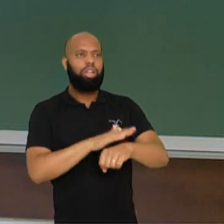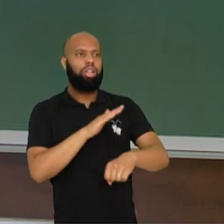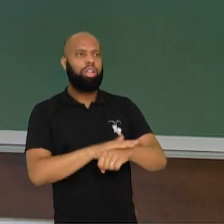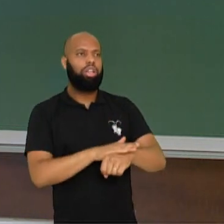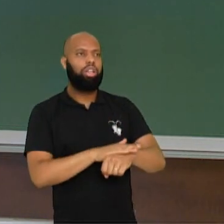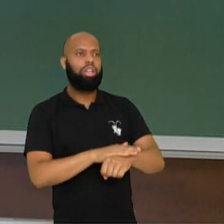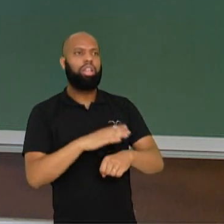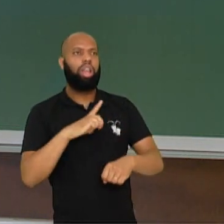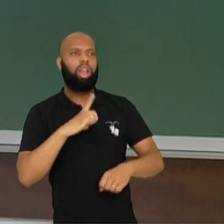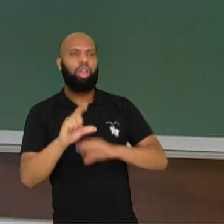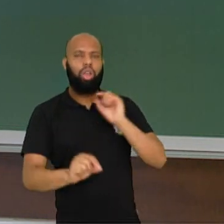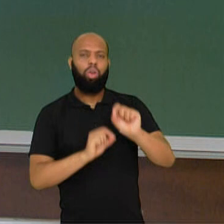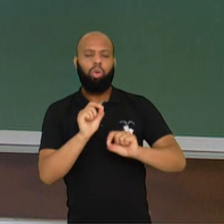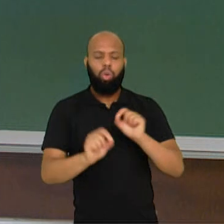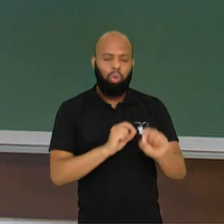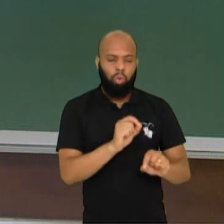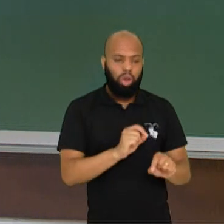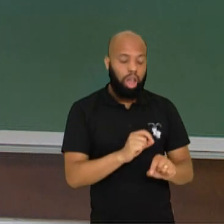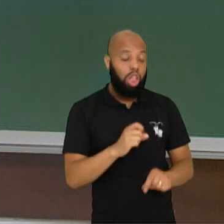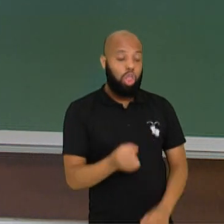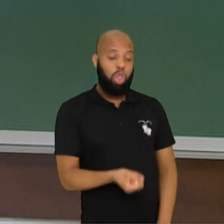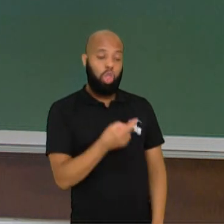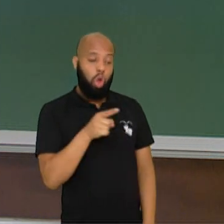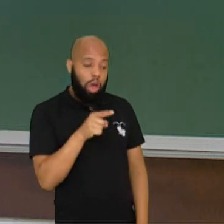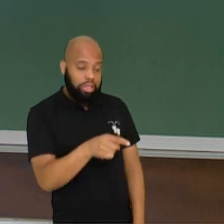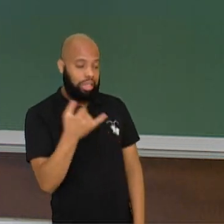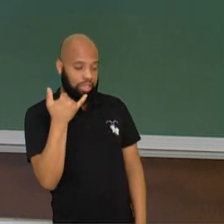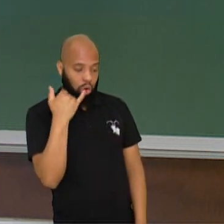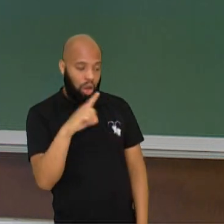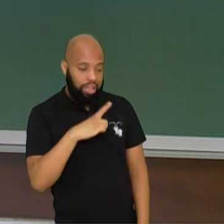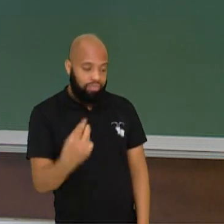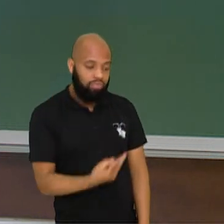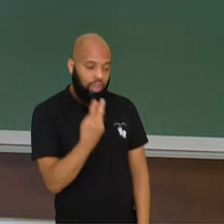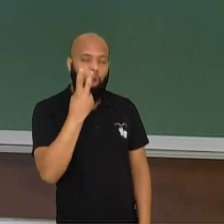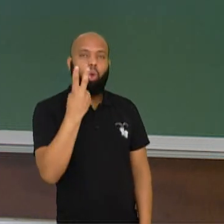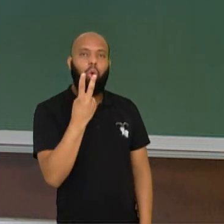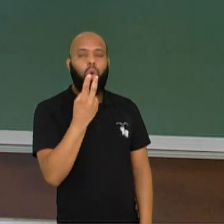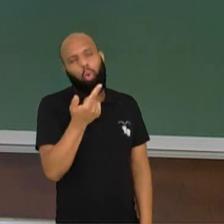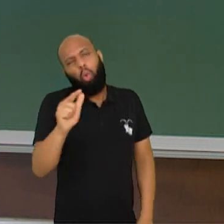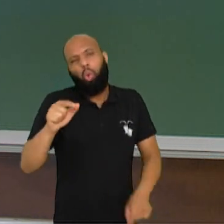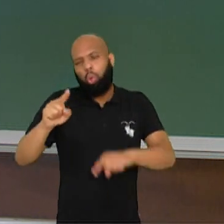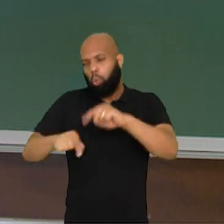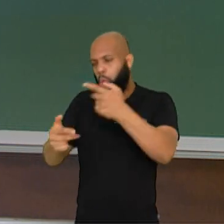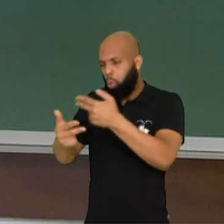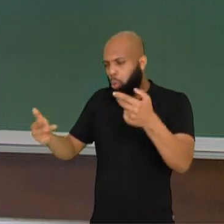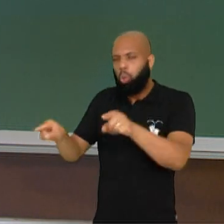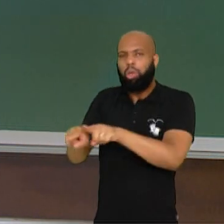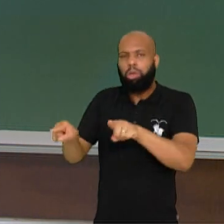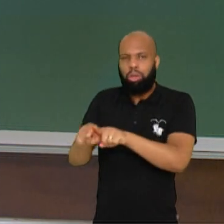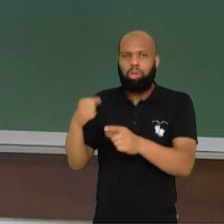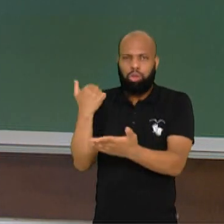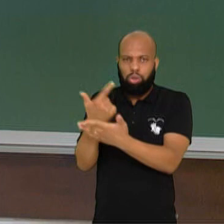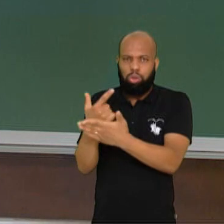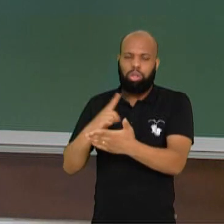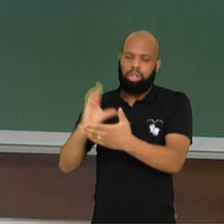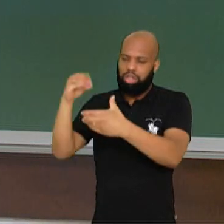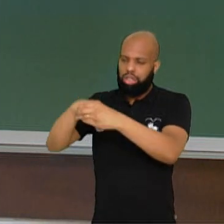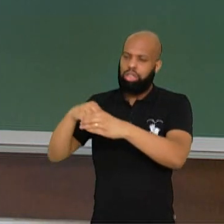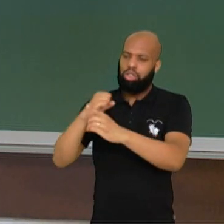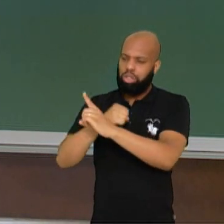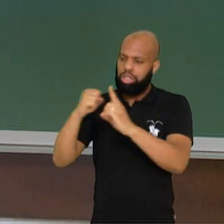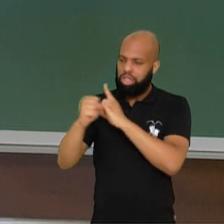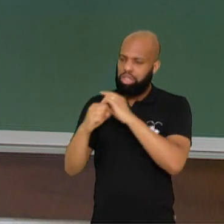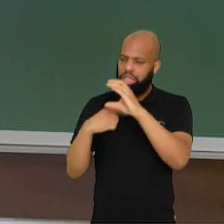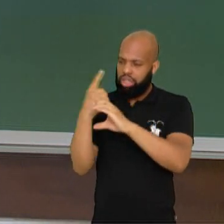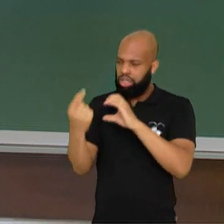acaba agregando valores a esse aparelho ou qualquer outro produto que a gente consome na sociedade capitalista que